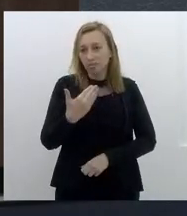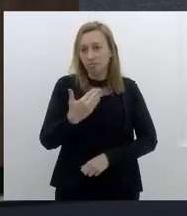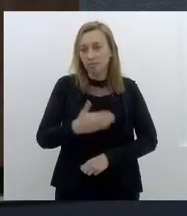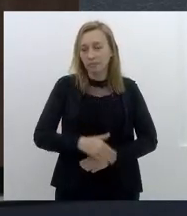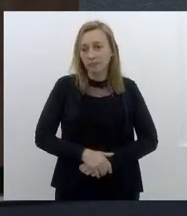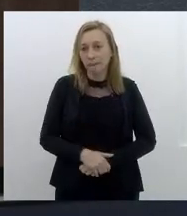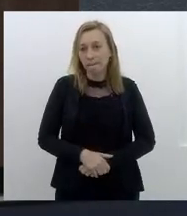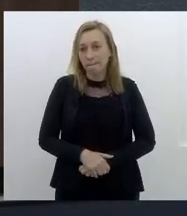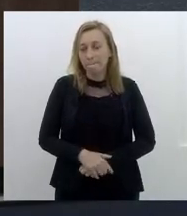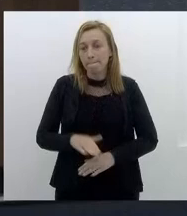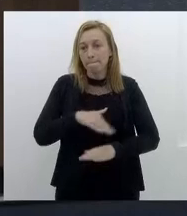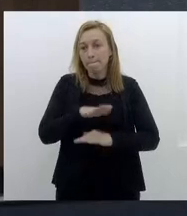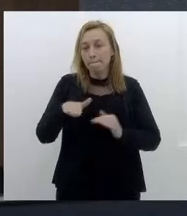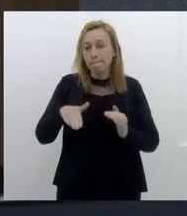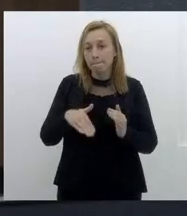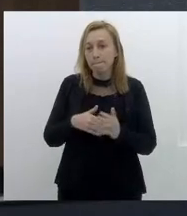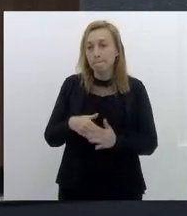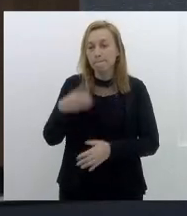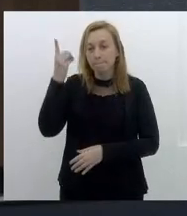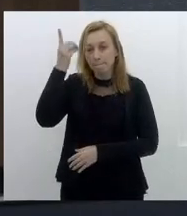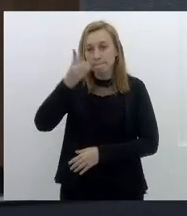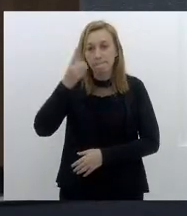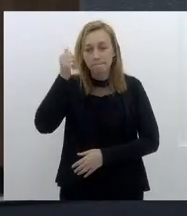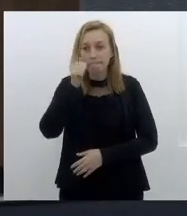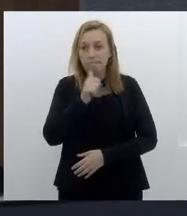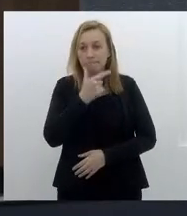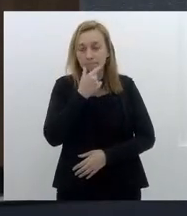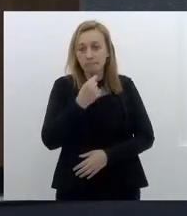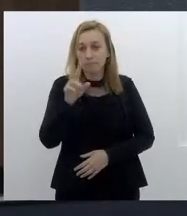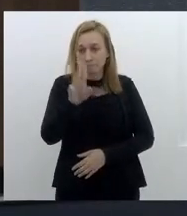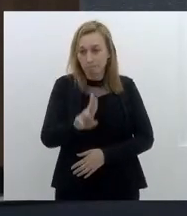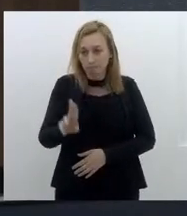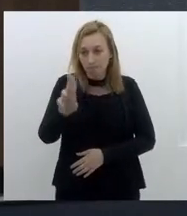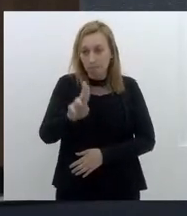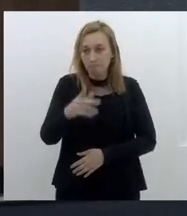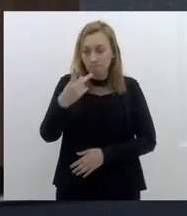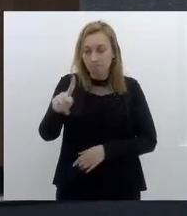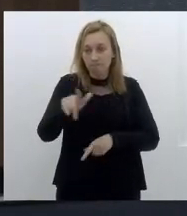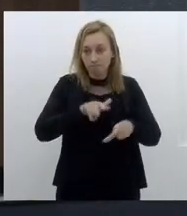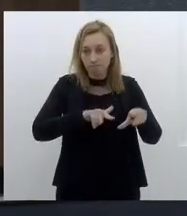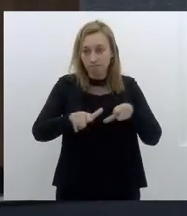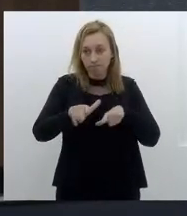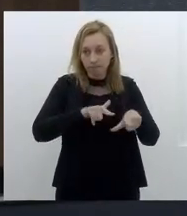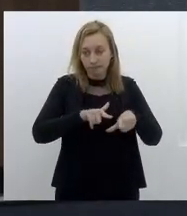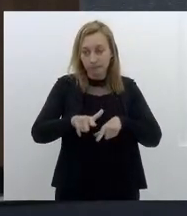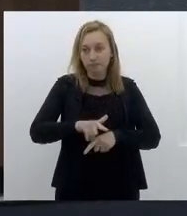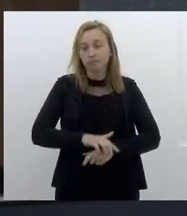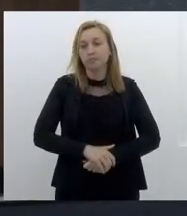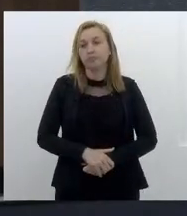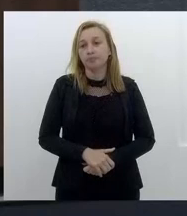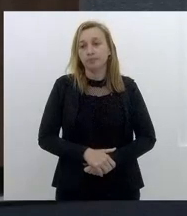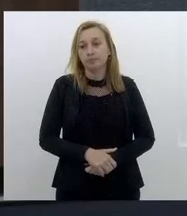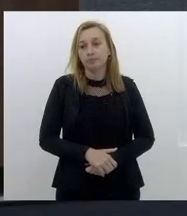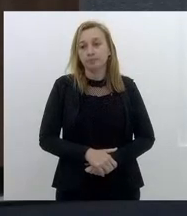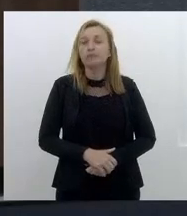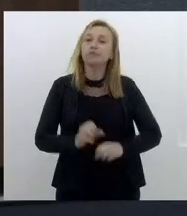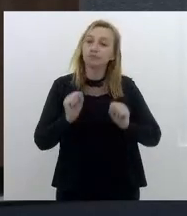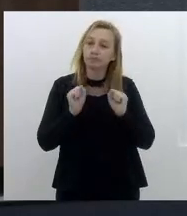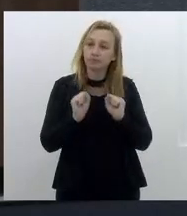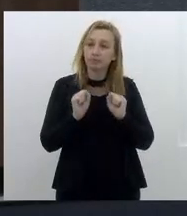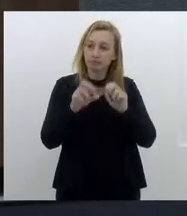para que as senhoras e senhores deputados se utilizem de vossas prerrogativas para